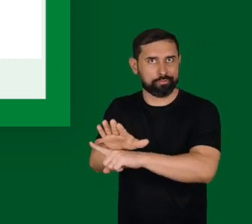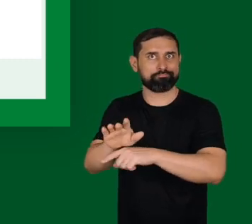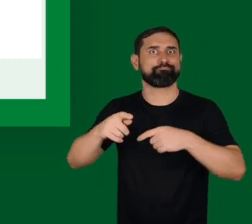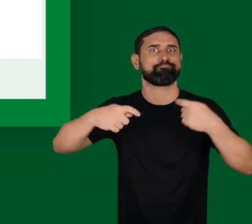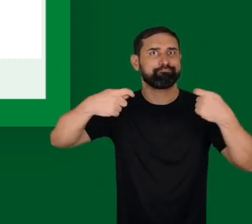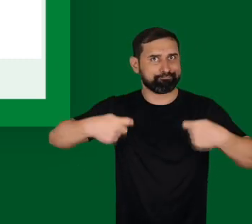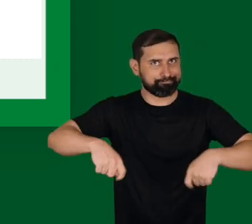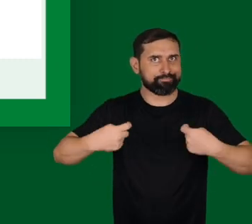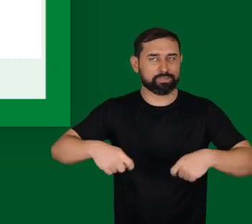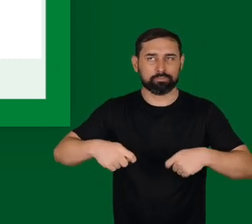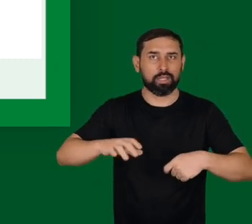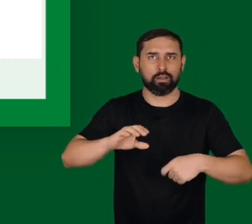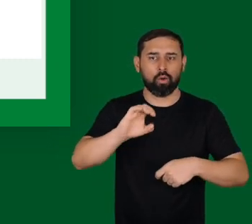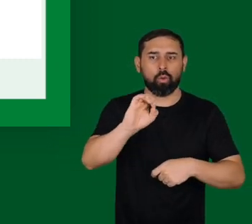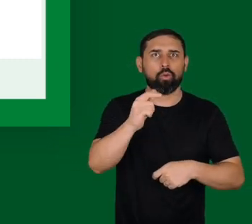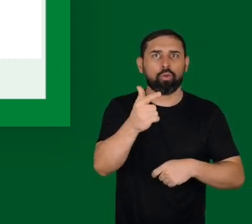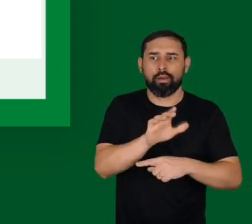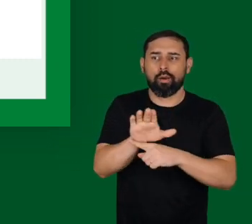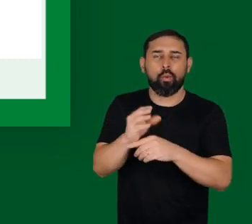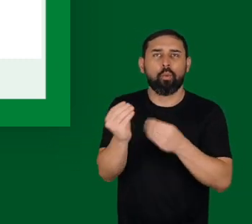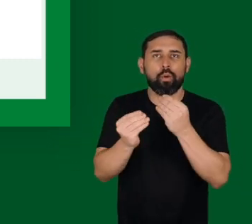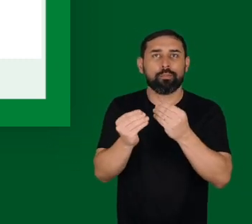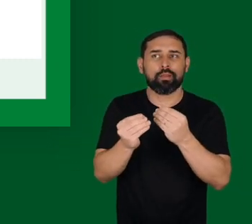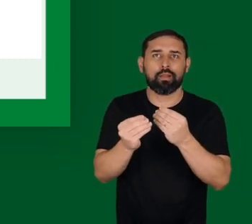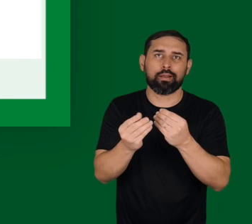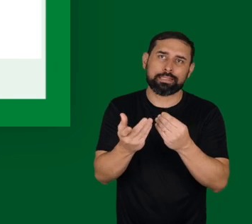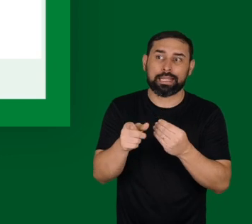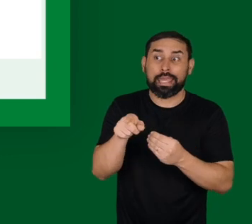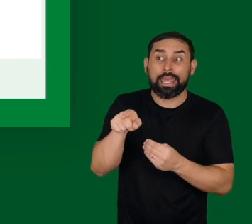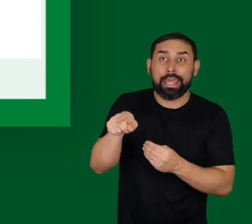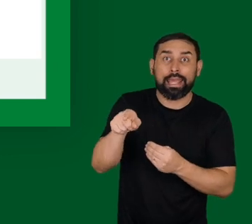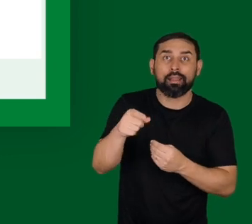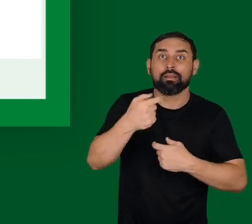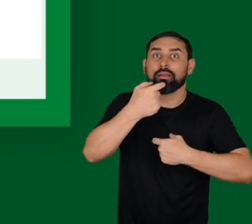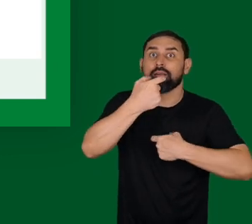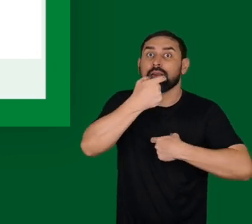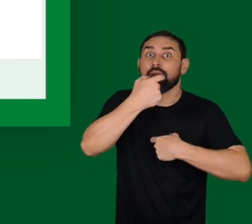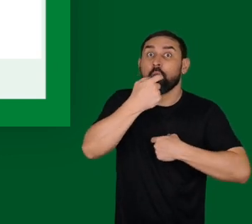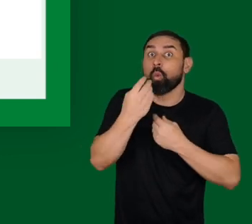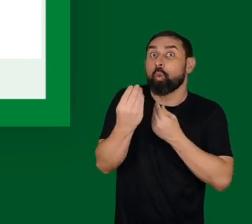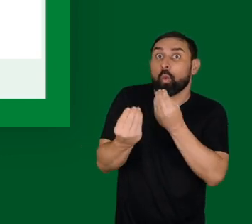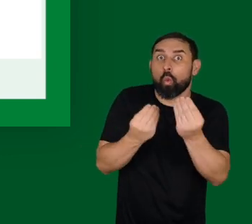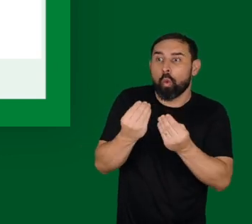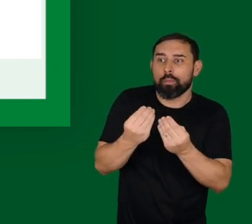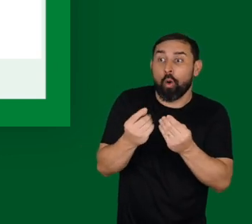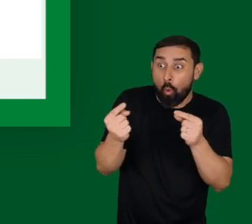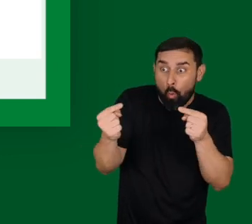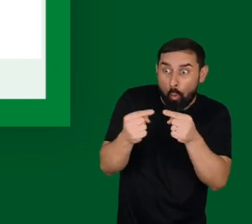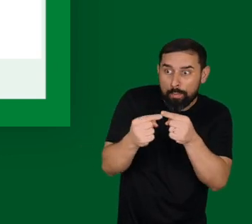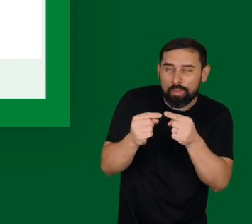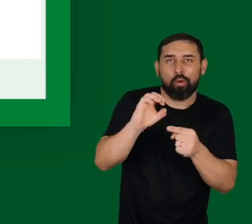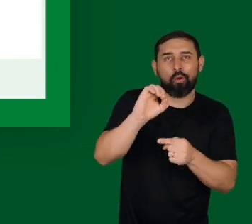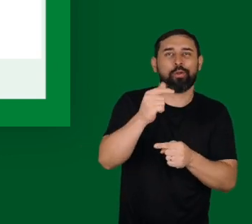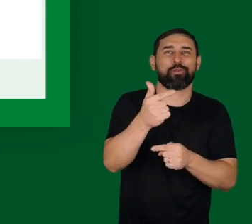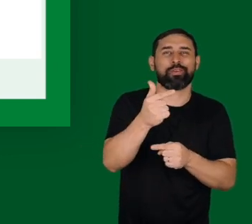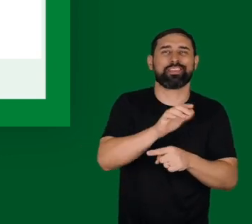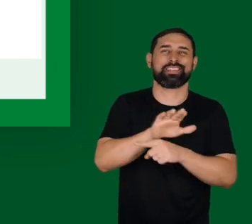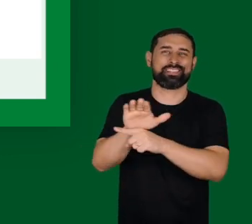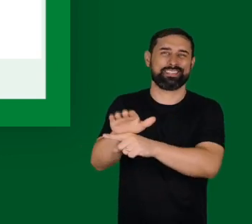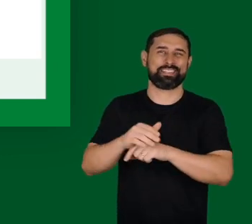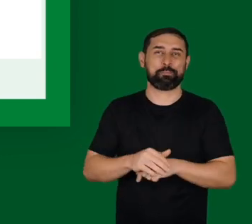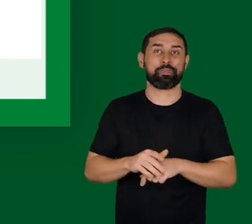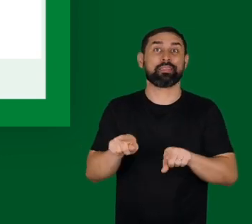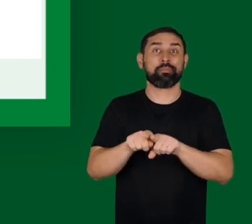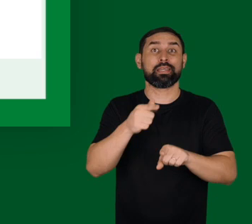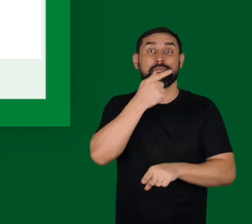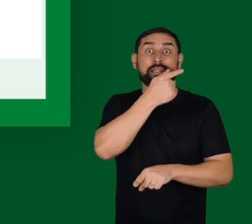de segunda linha, né? Então, a gente vai ter a fenitoína, que é o idantal, né, que ele pode ser feito 20 miligramas